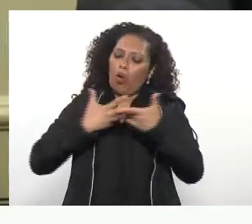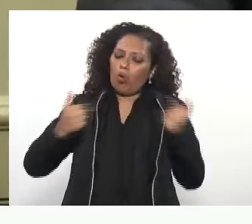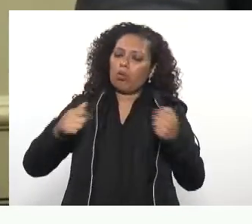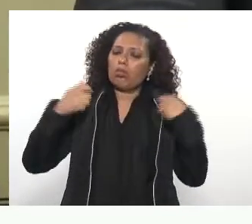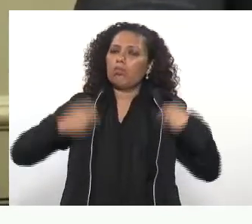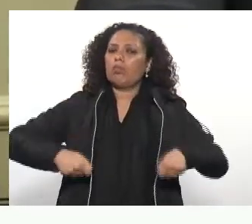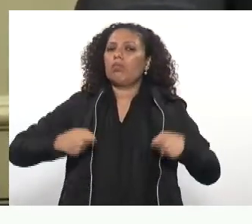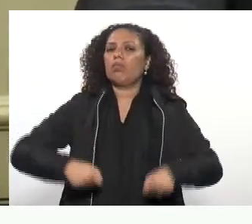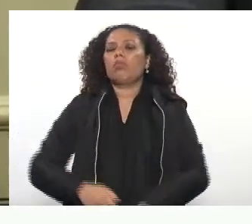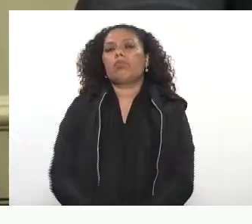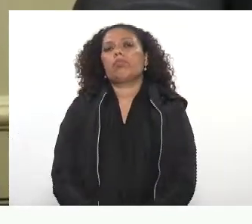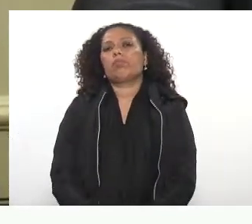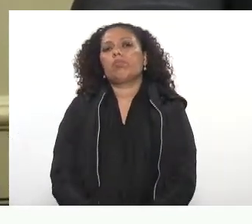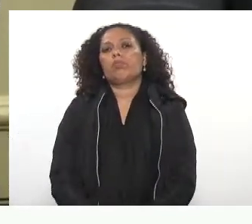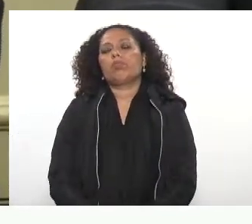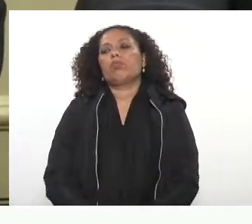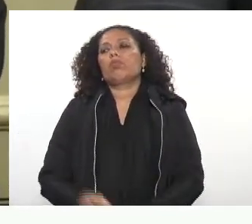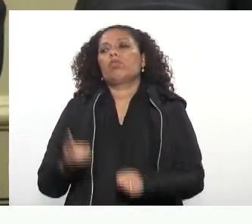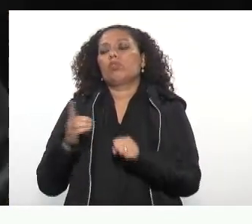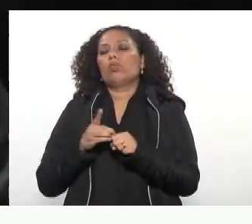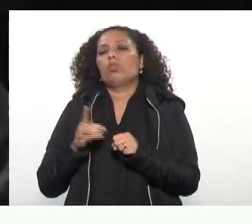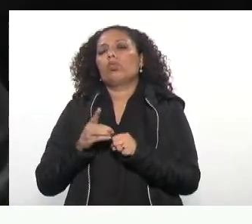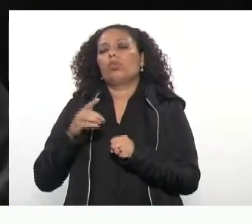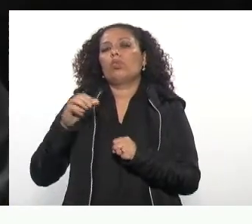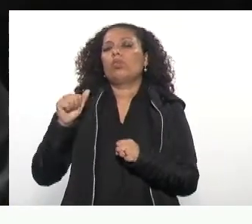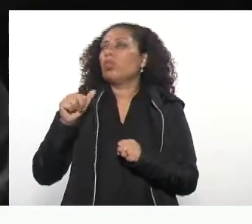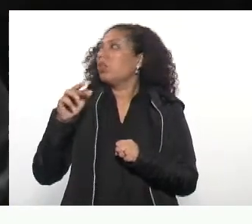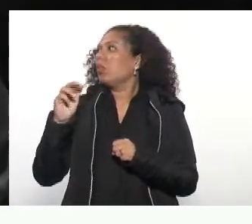aspectos. Doutor Adriano.